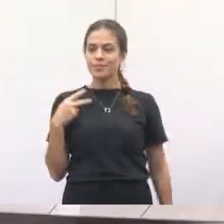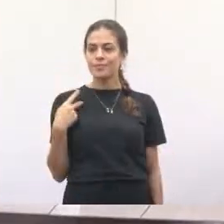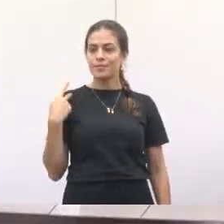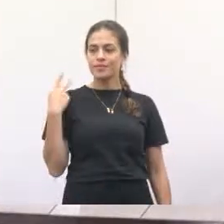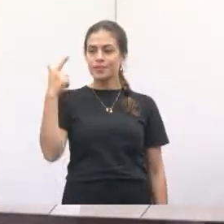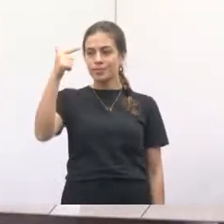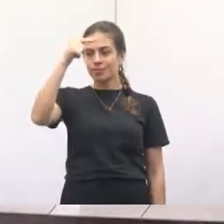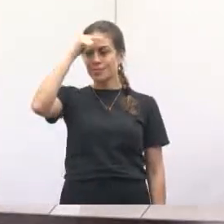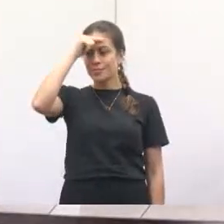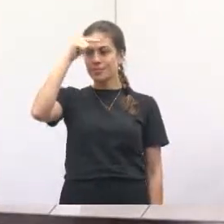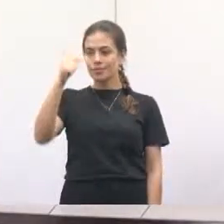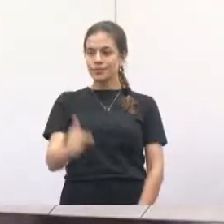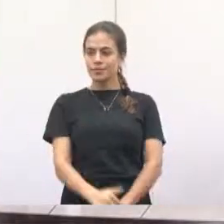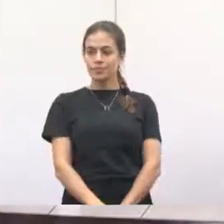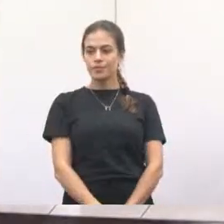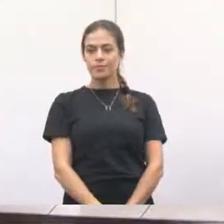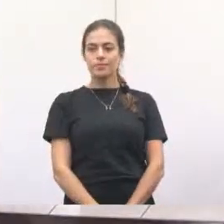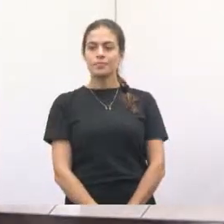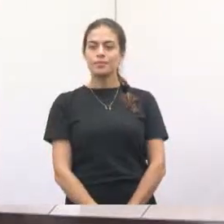Vereador Luiz Flávio.